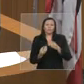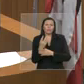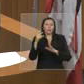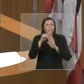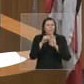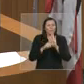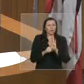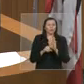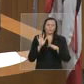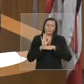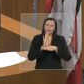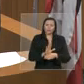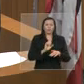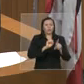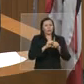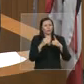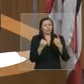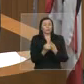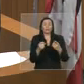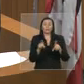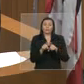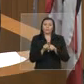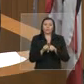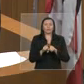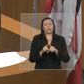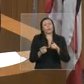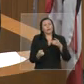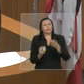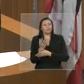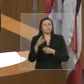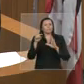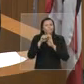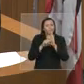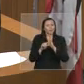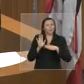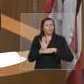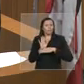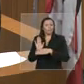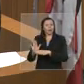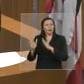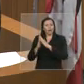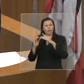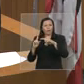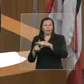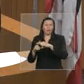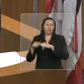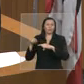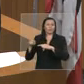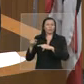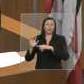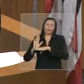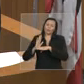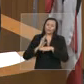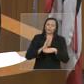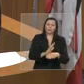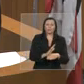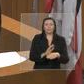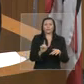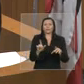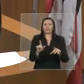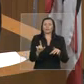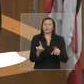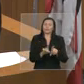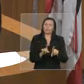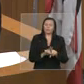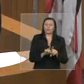programas institucionais juntos às entidades religiosas para incentivá-las financeiramente, a fim de auxiliar o Estado a